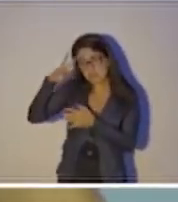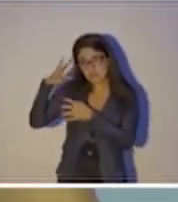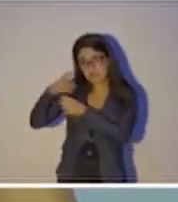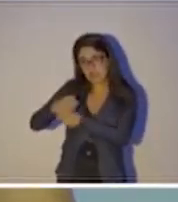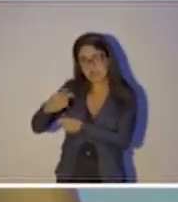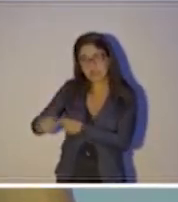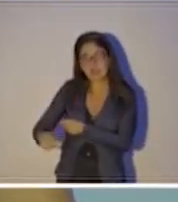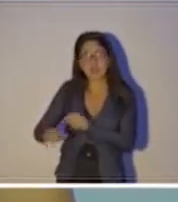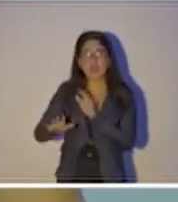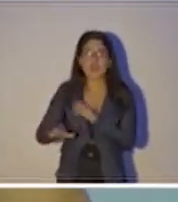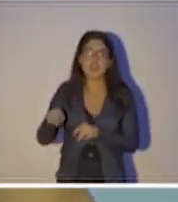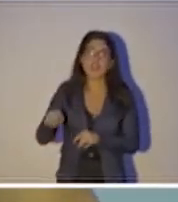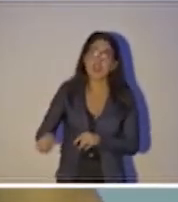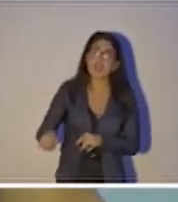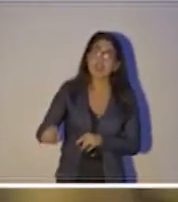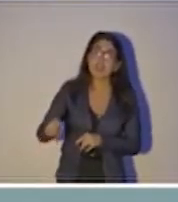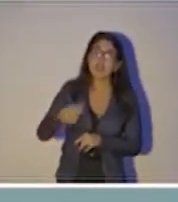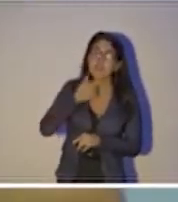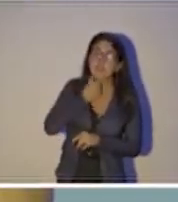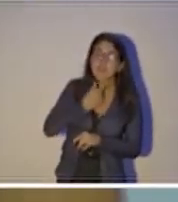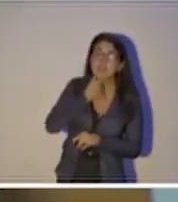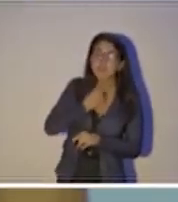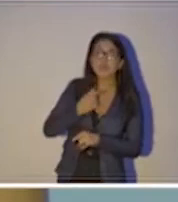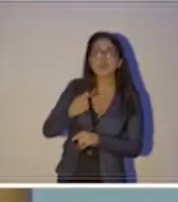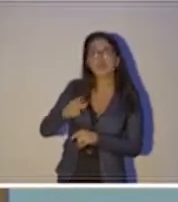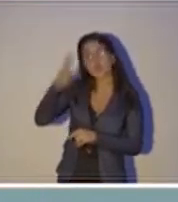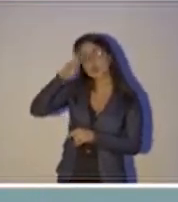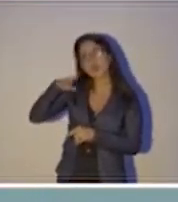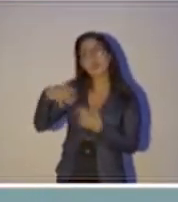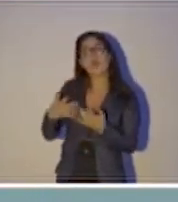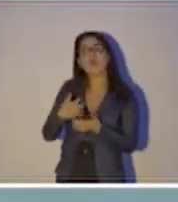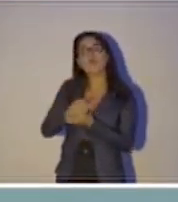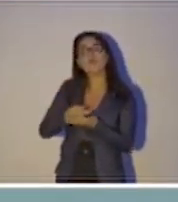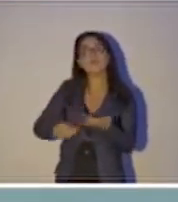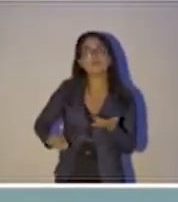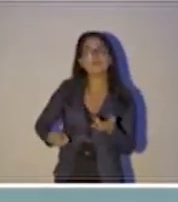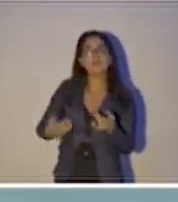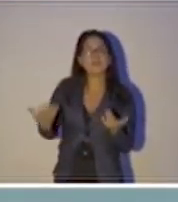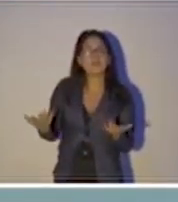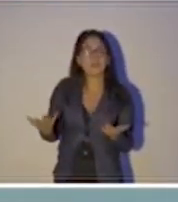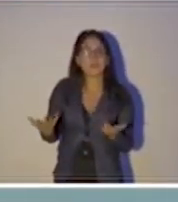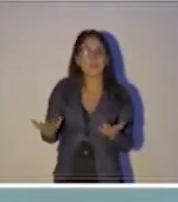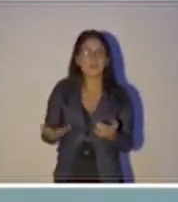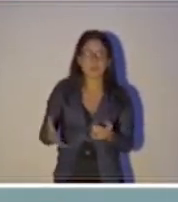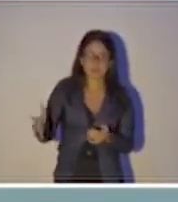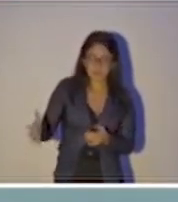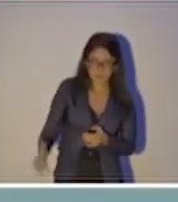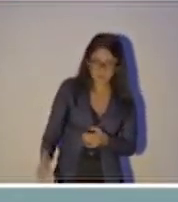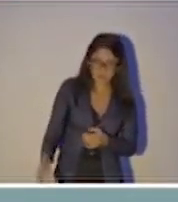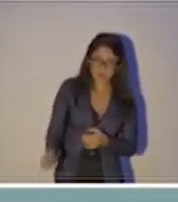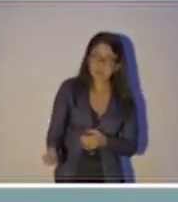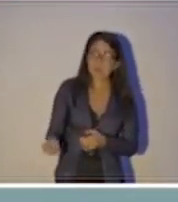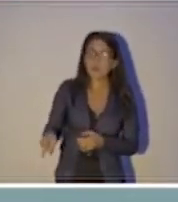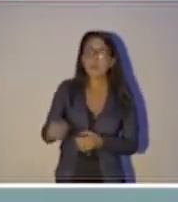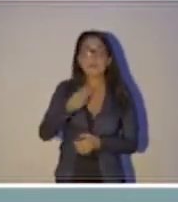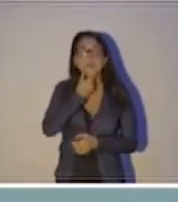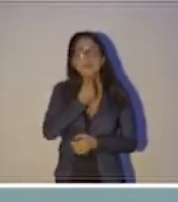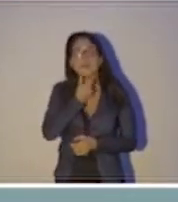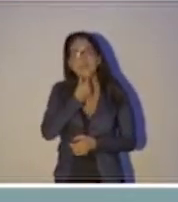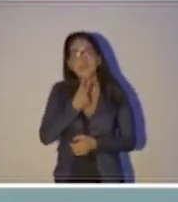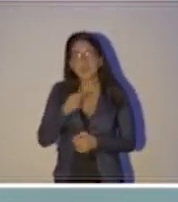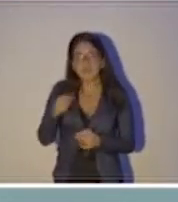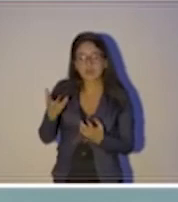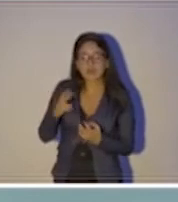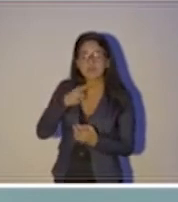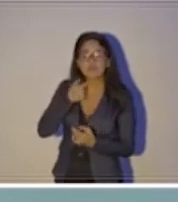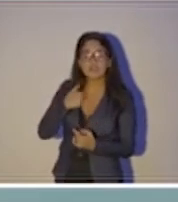um menino, um contador de histórias? Que crônicas ele escreveria? Com o braço estendido e a mão aberta, o menino homem desvia seu olhar do meu e